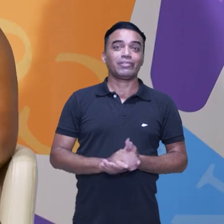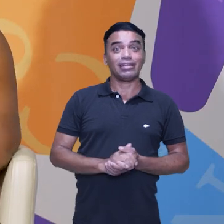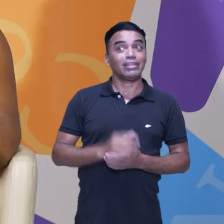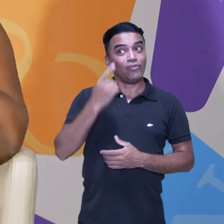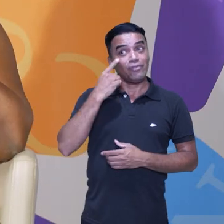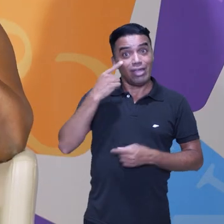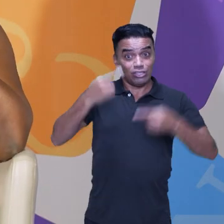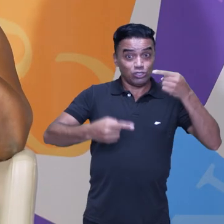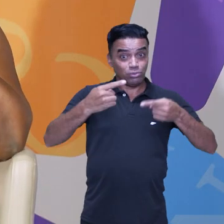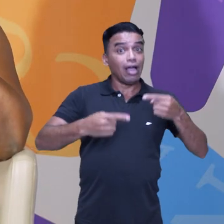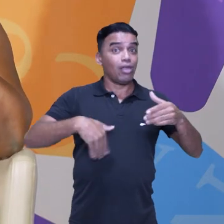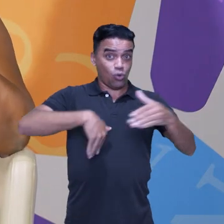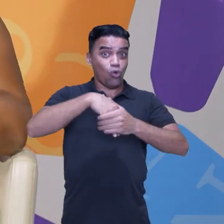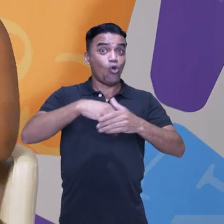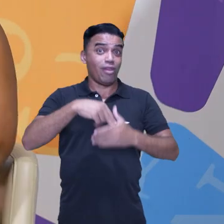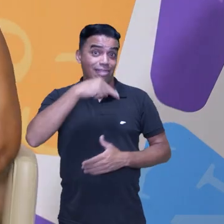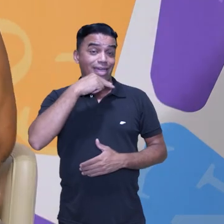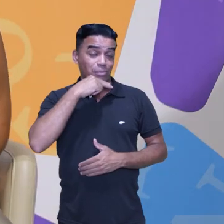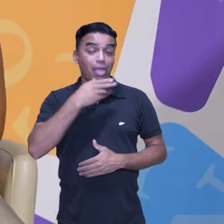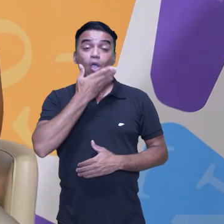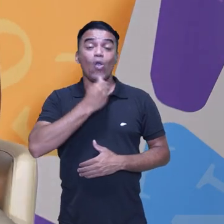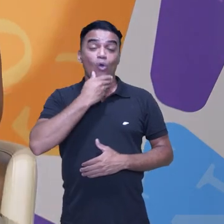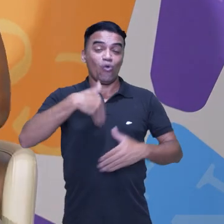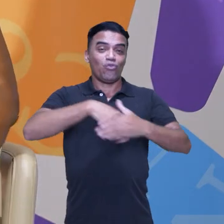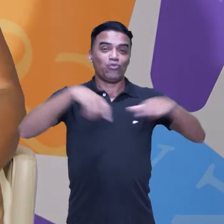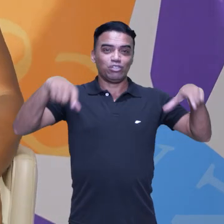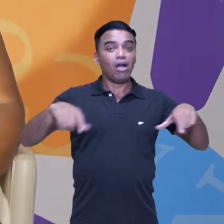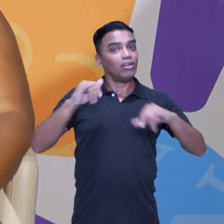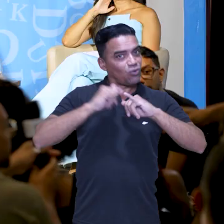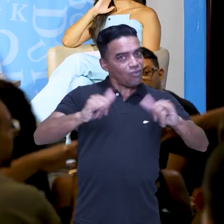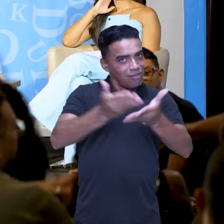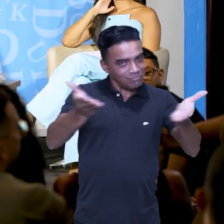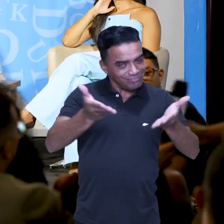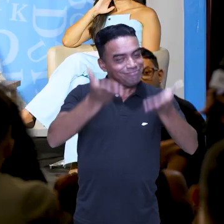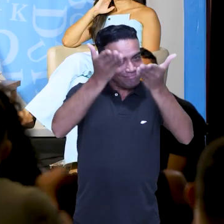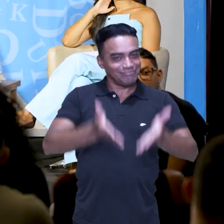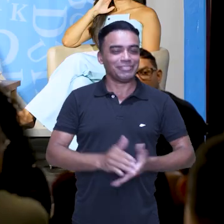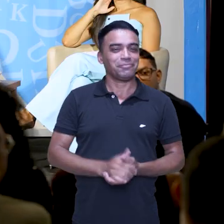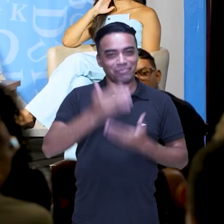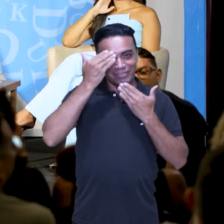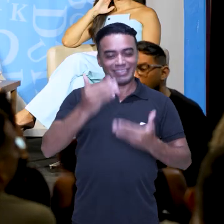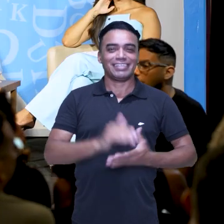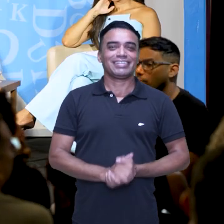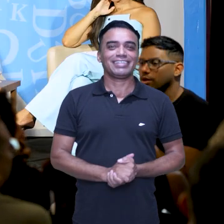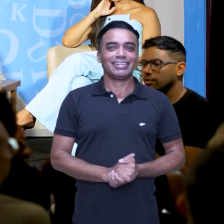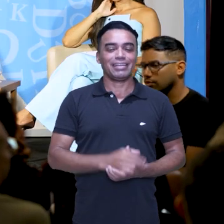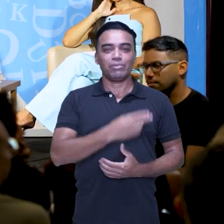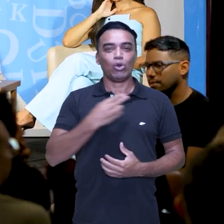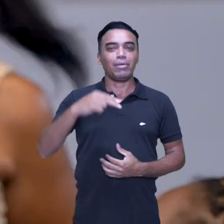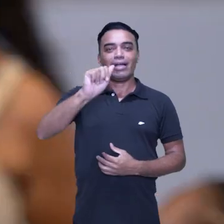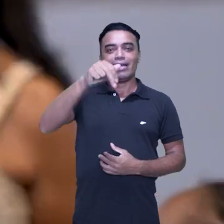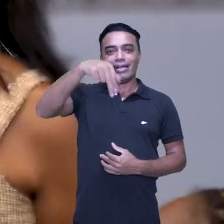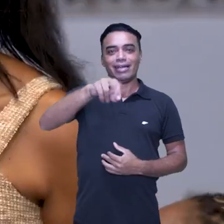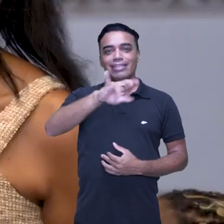eu também tenho um neto do futebol, hein? É isso aí, por isso que eu estou falando com você. Boa noite a todos, meu nome é Andréia. Eu